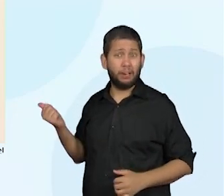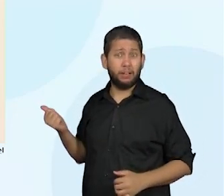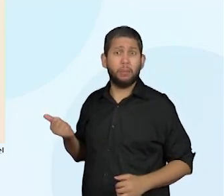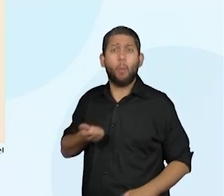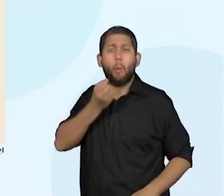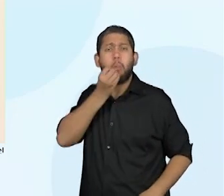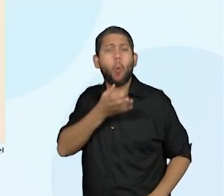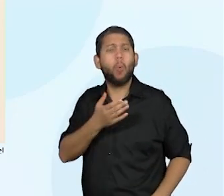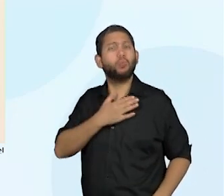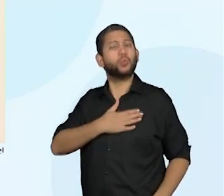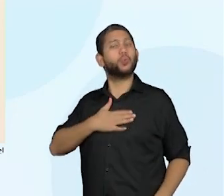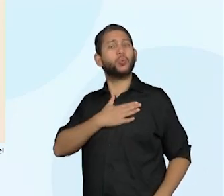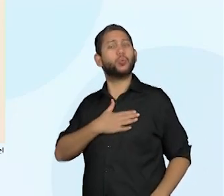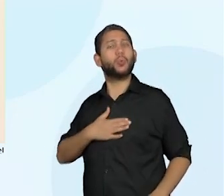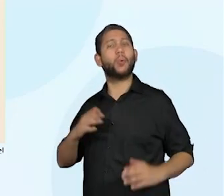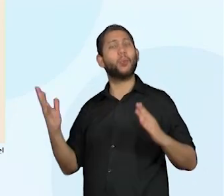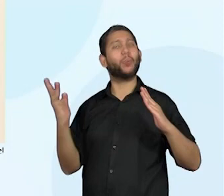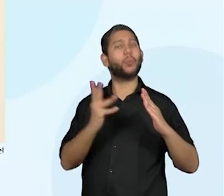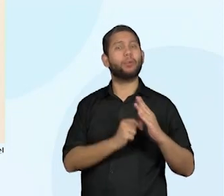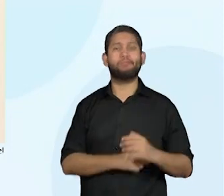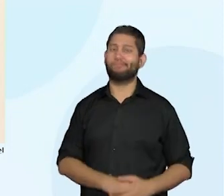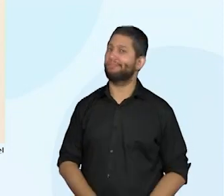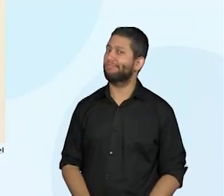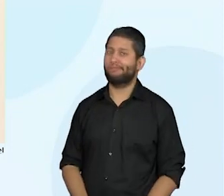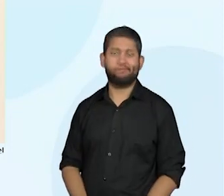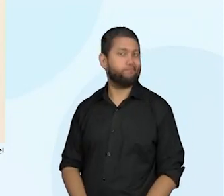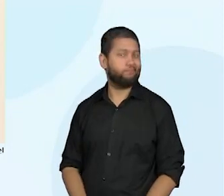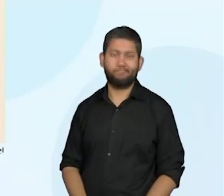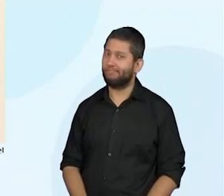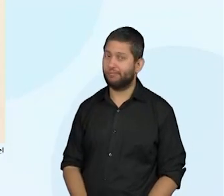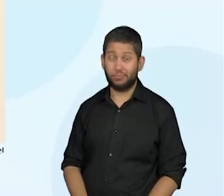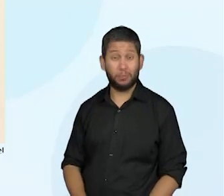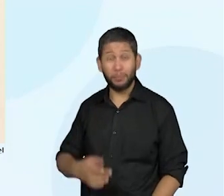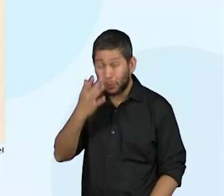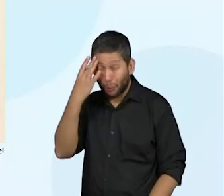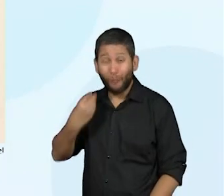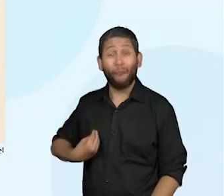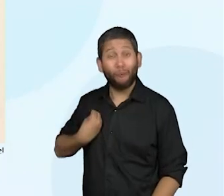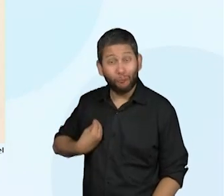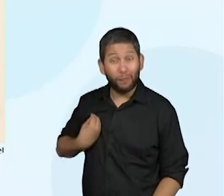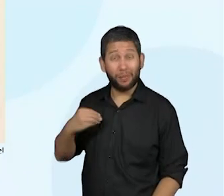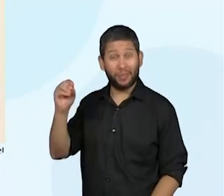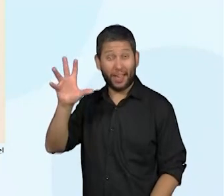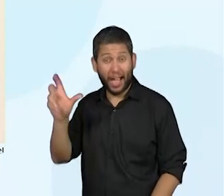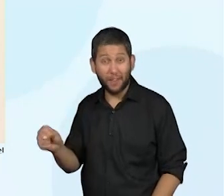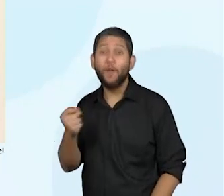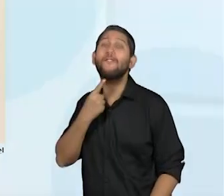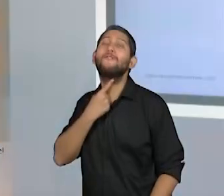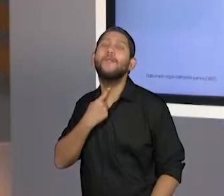uma migração, não, talvez não, com certeza foi uma migração forçada e não foi uma migração